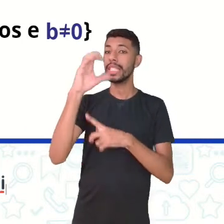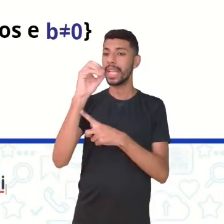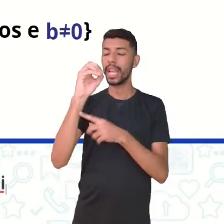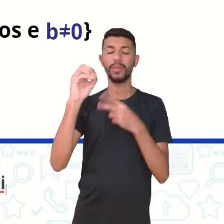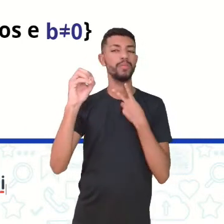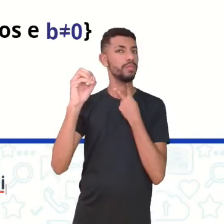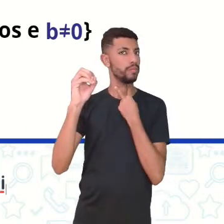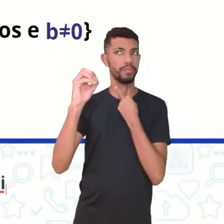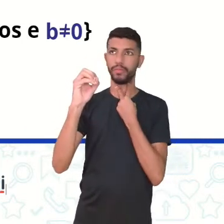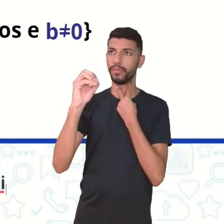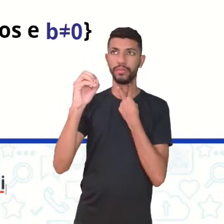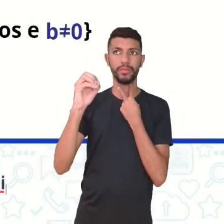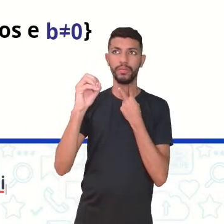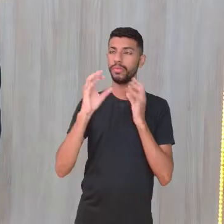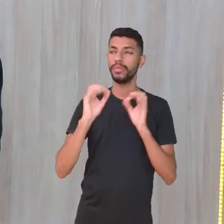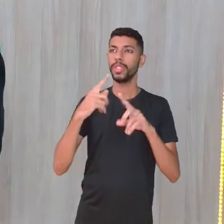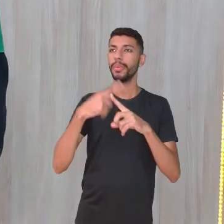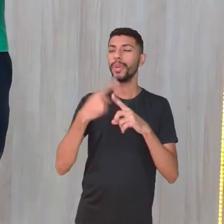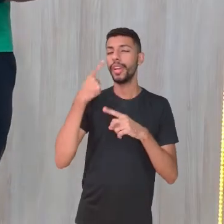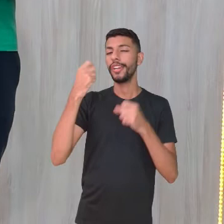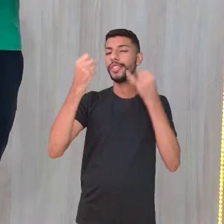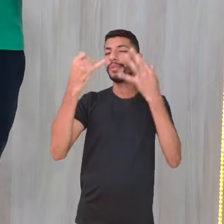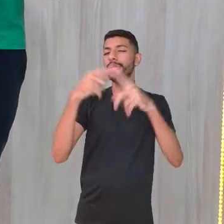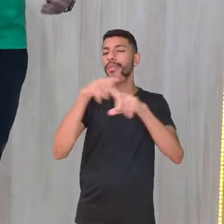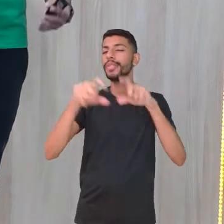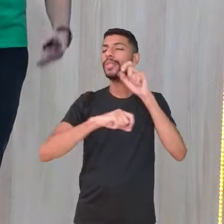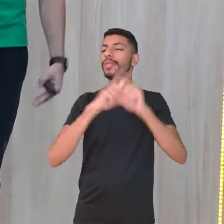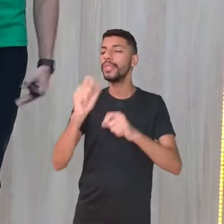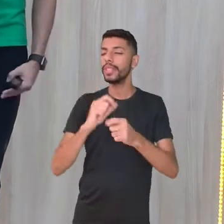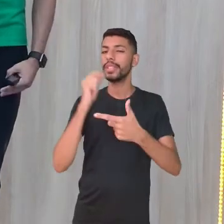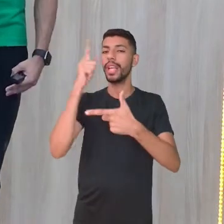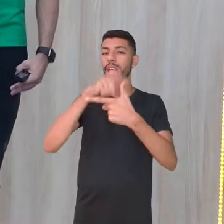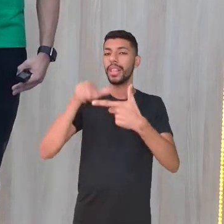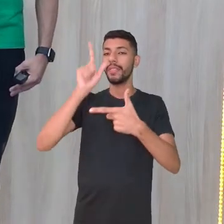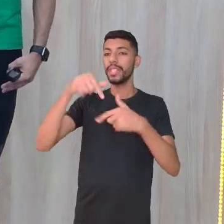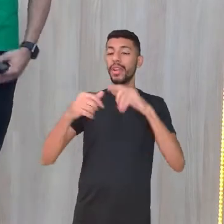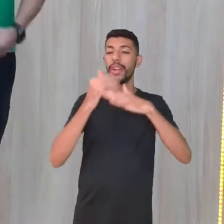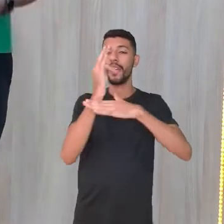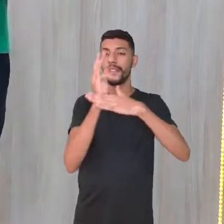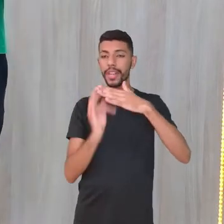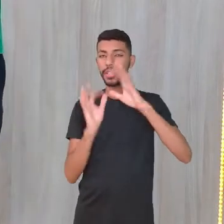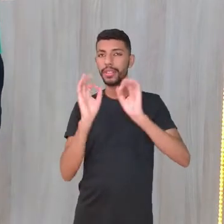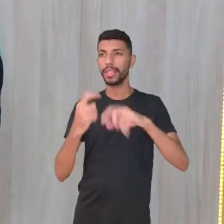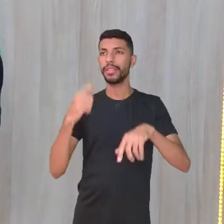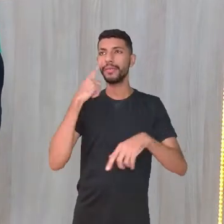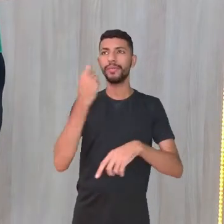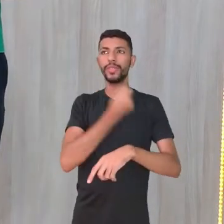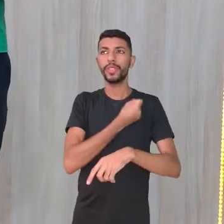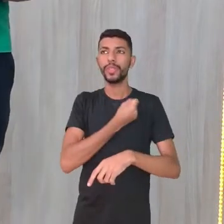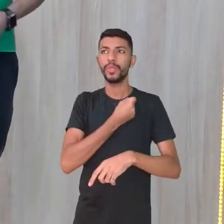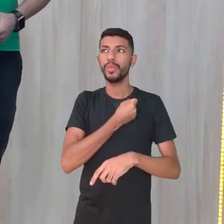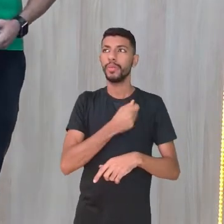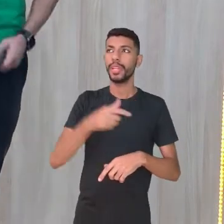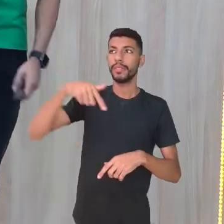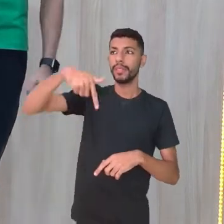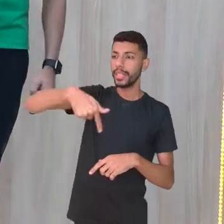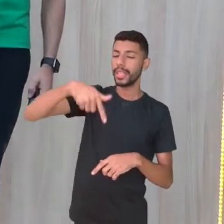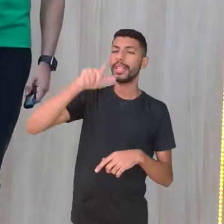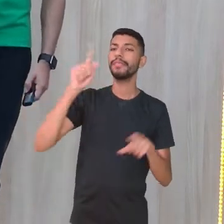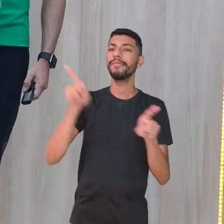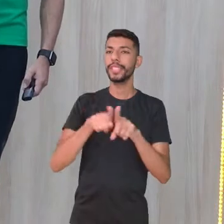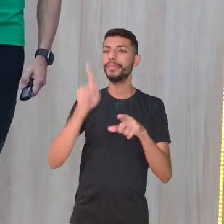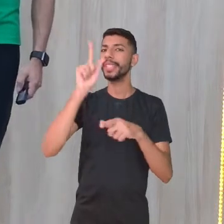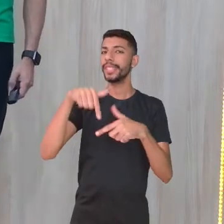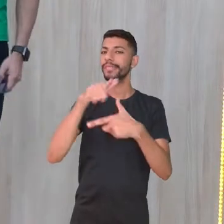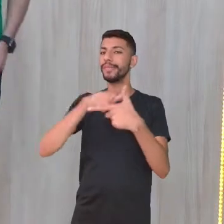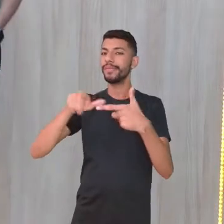para você, divisão, certo? É uma fração, número racional é uma divisão também, e não tem como a